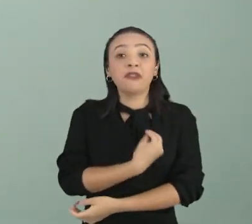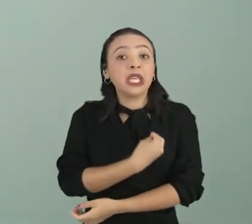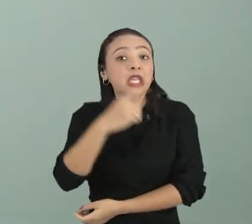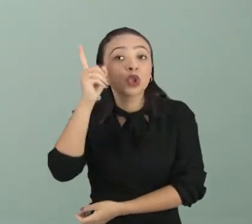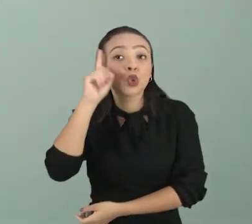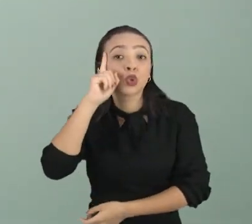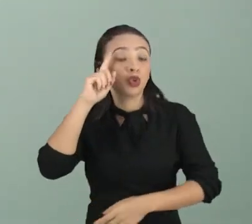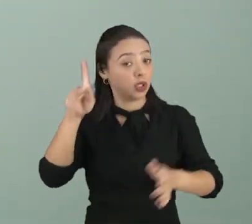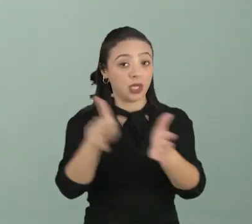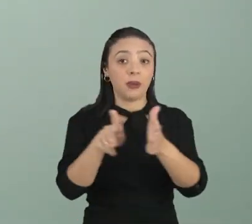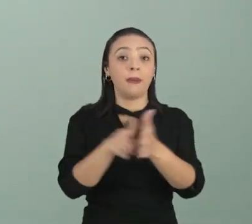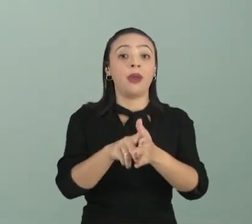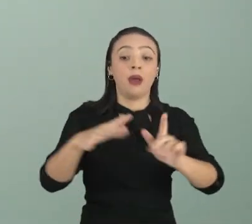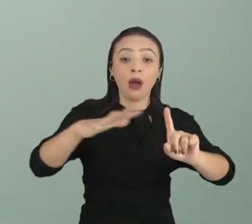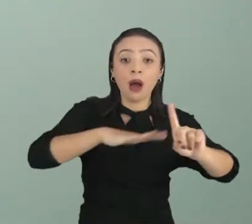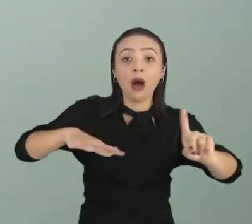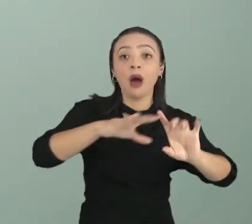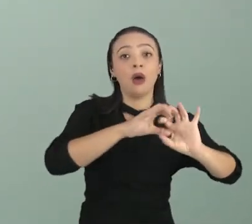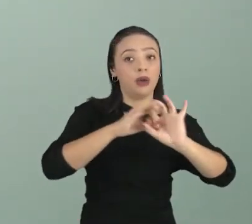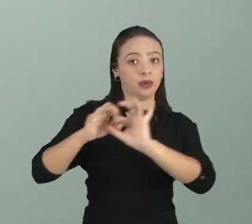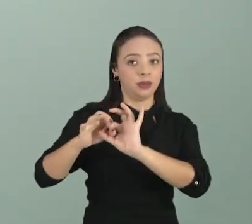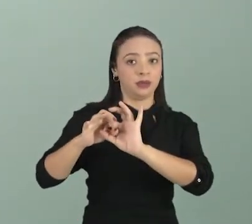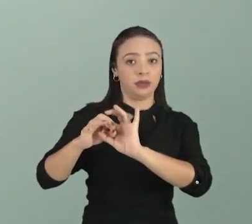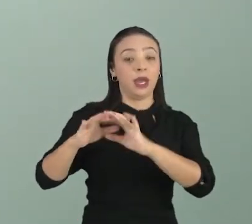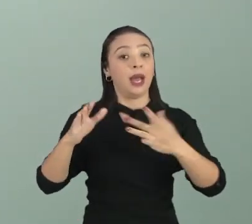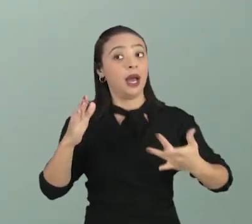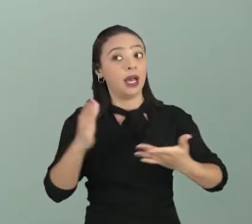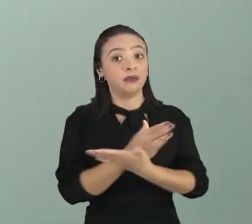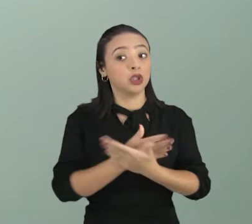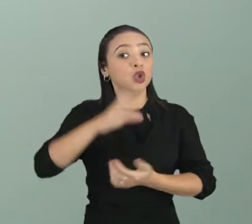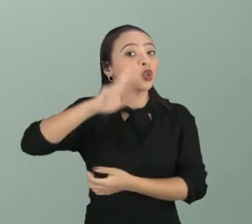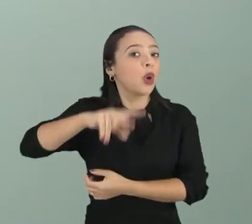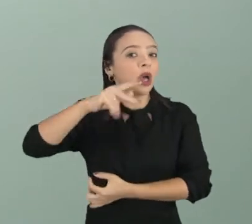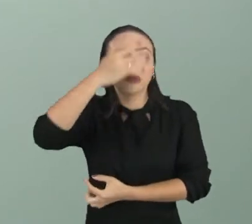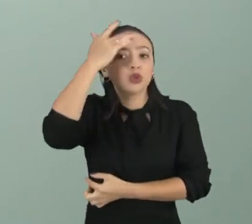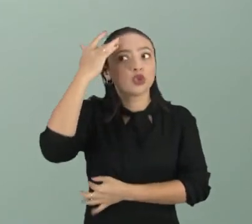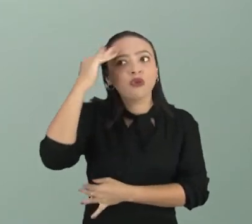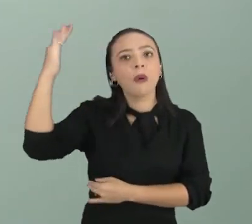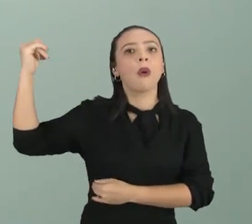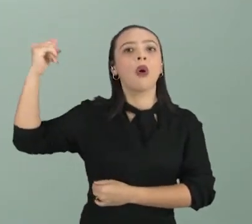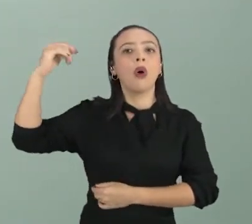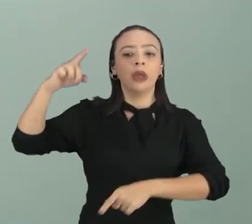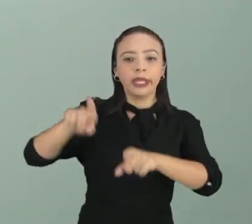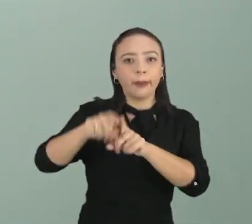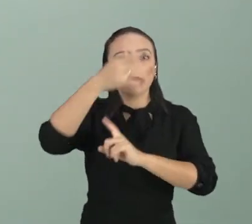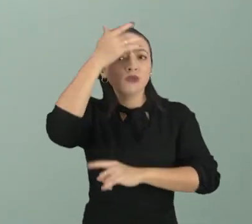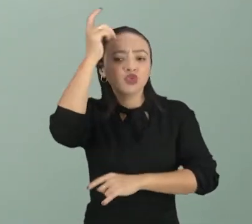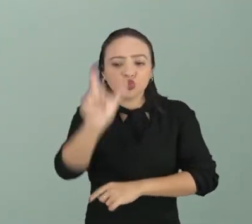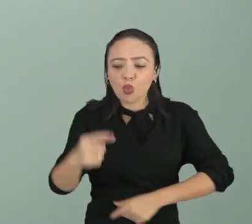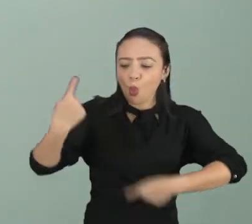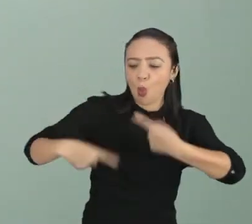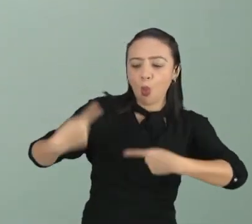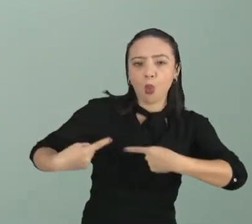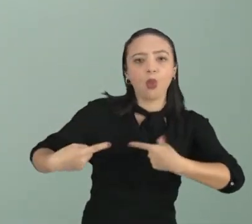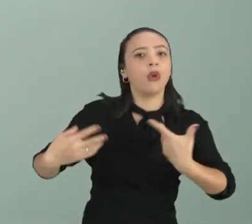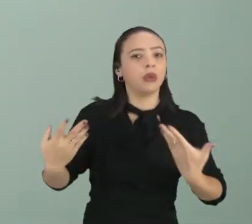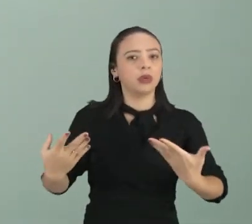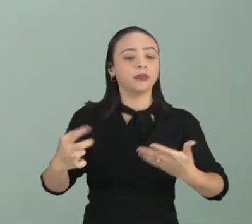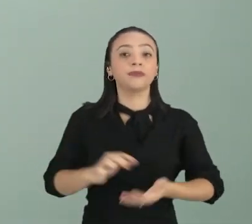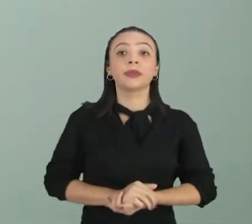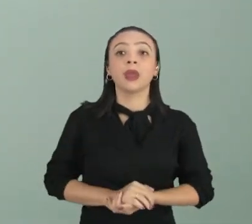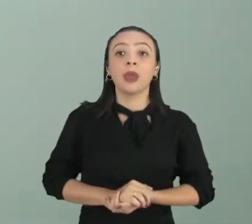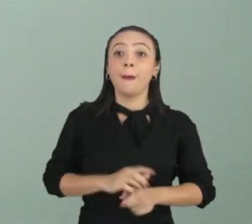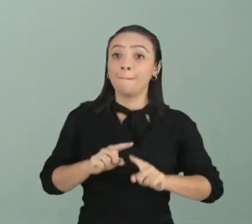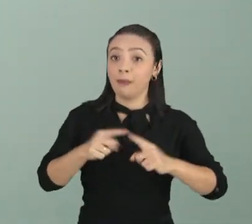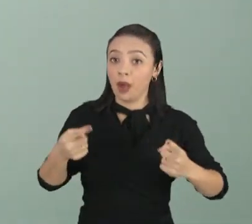situações sociais, tá bom? Então, nem sempre vai ser de personalidades, políticos, artistas. Agora,